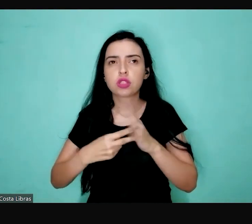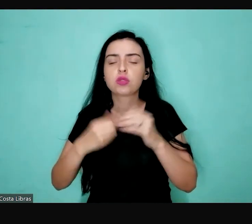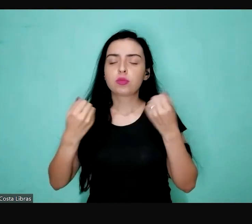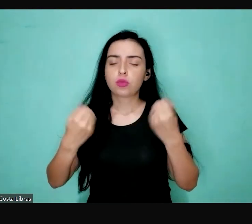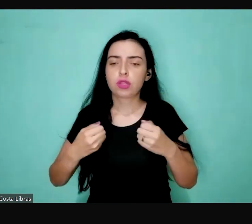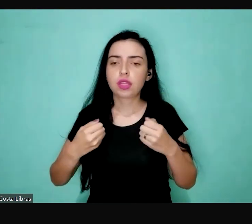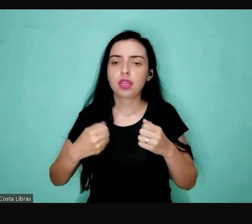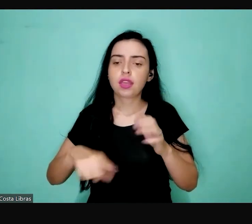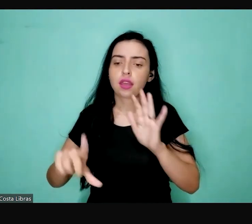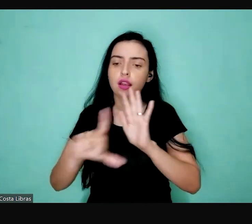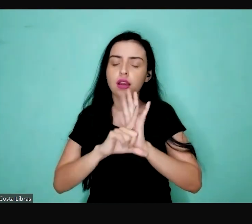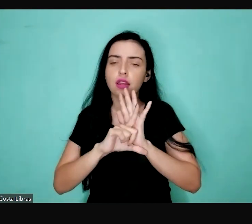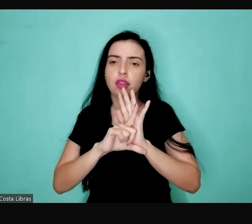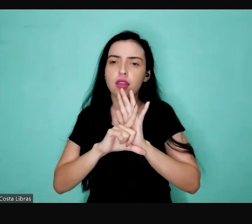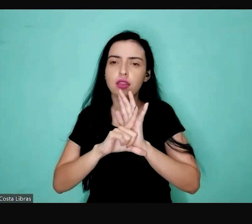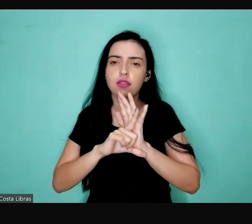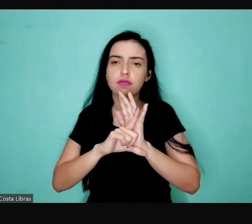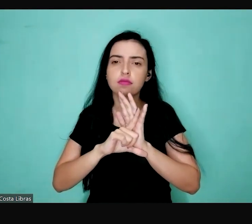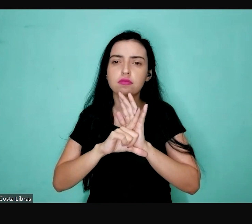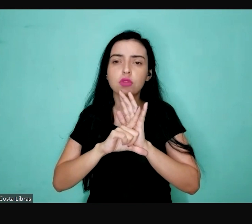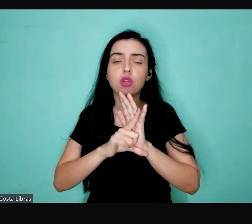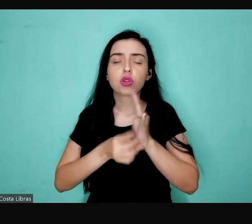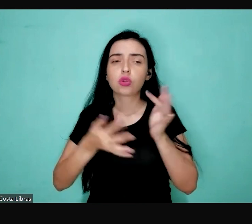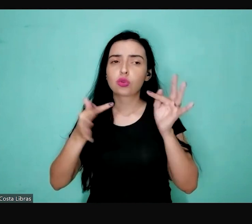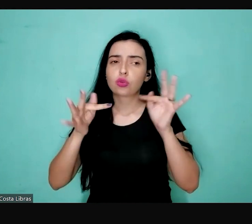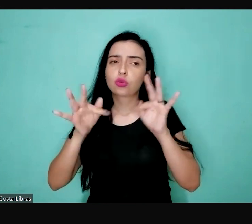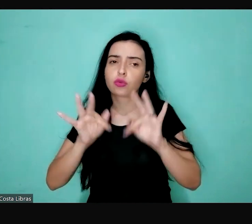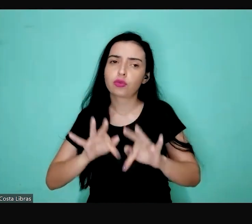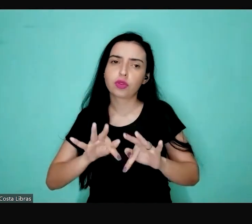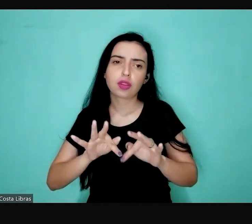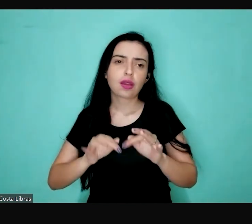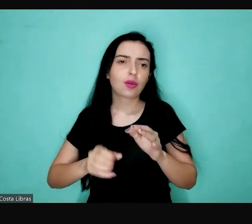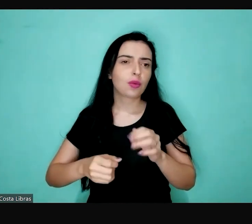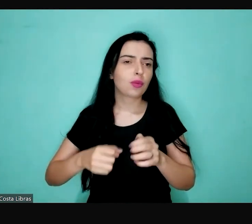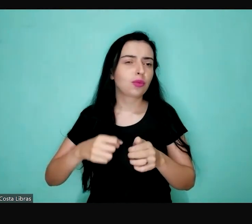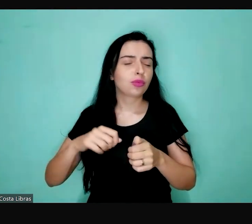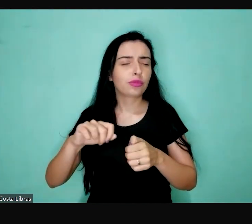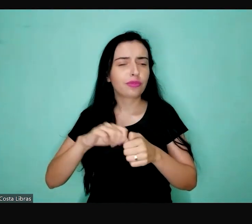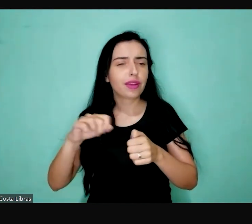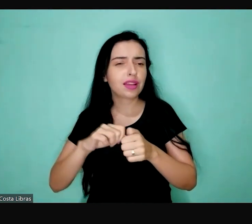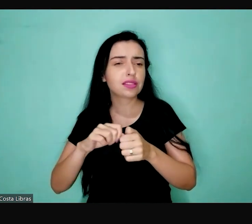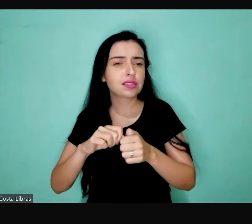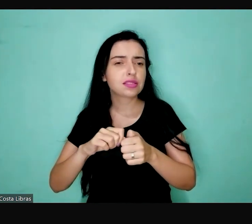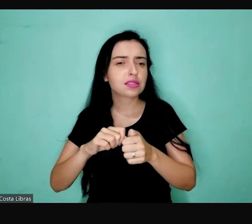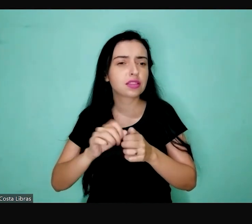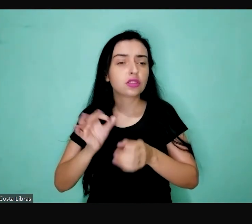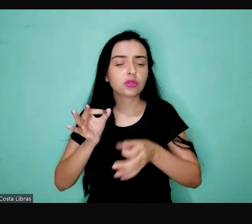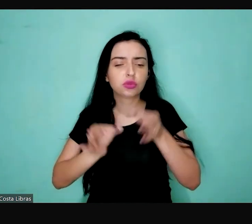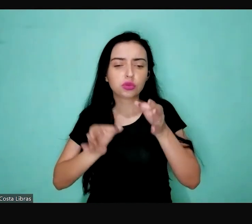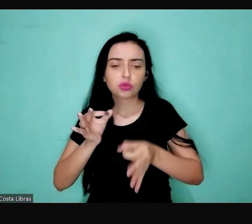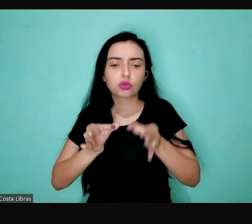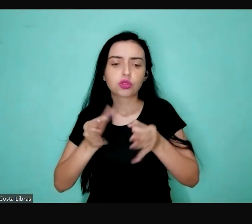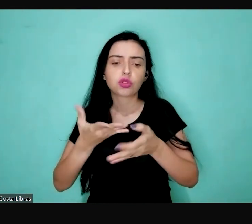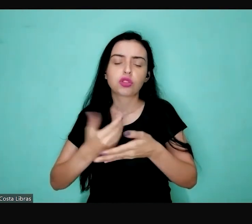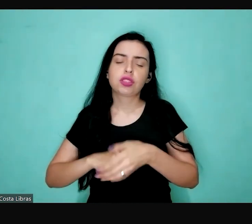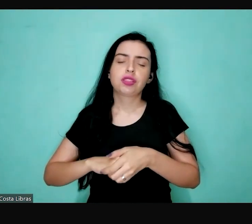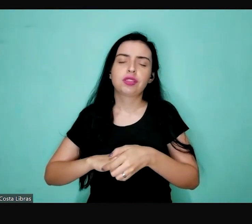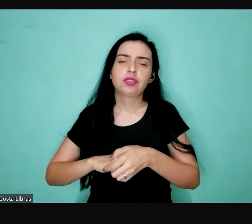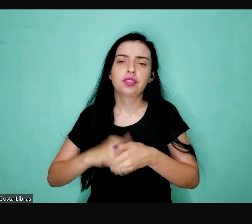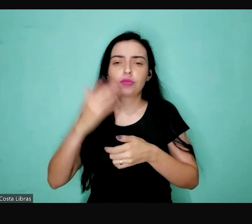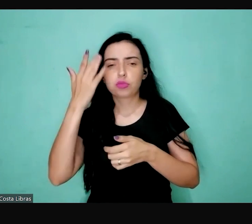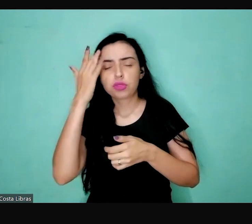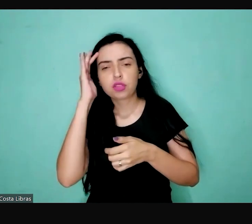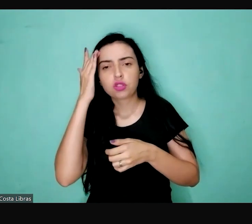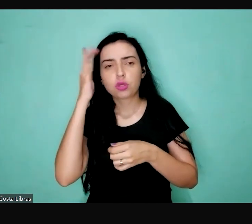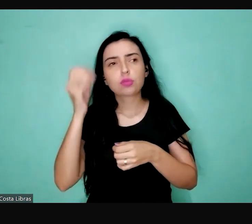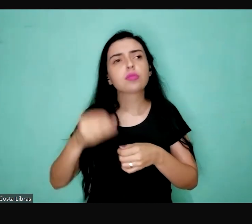lei realize, ao final, algum sentido de justiça prática. Então, saber e